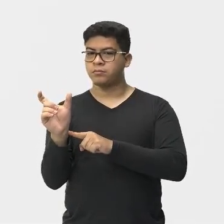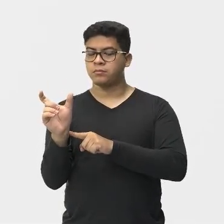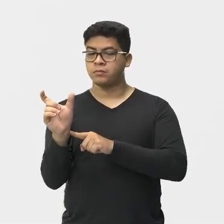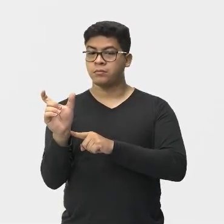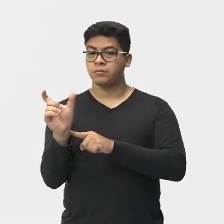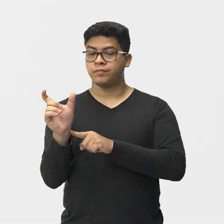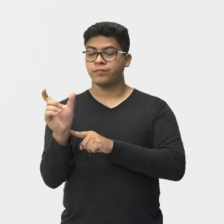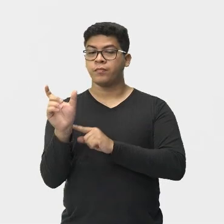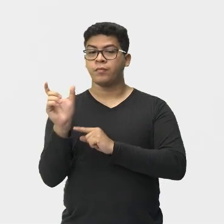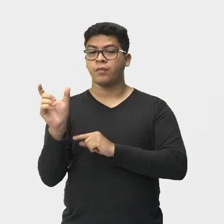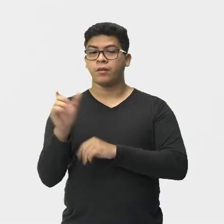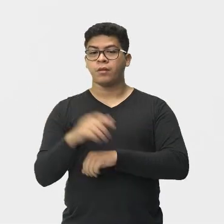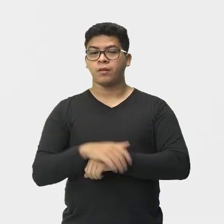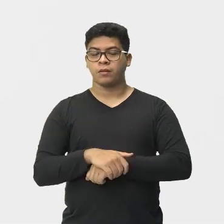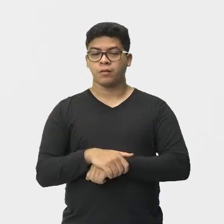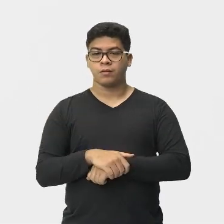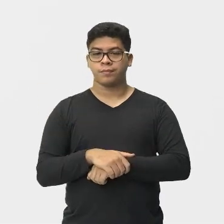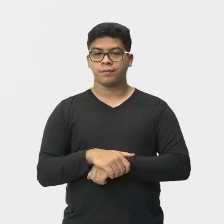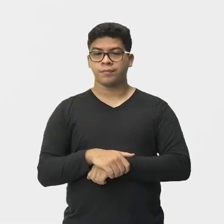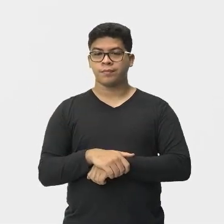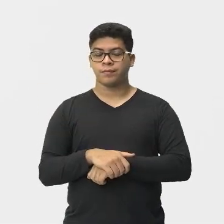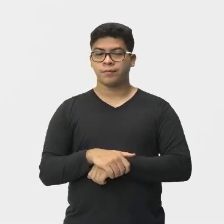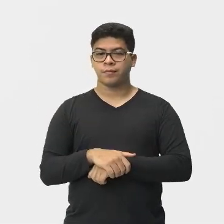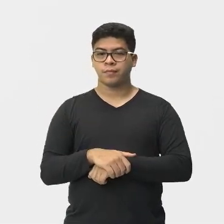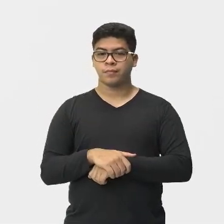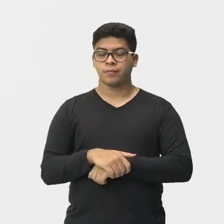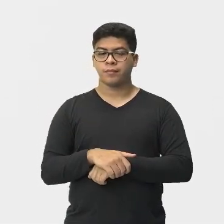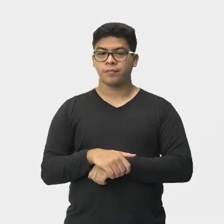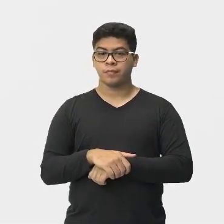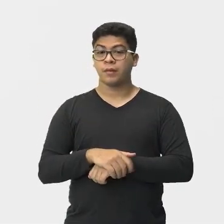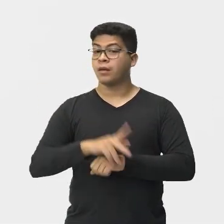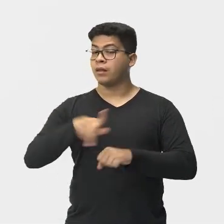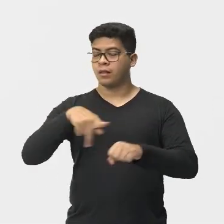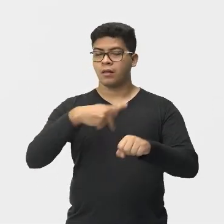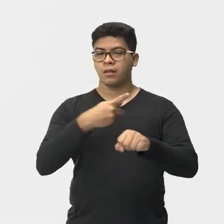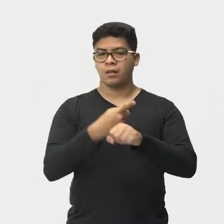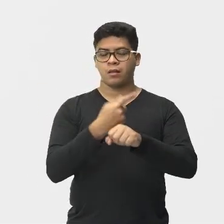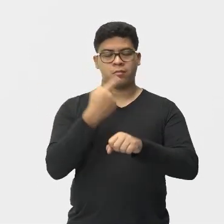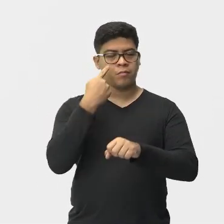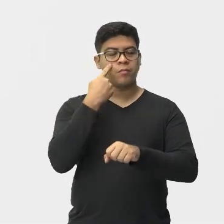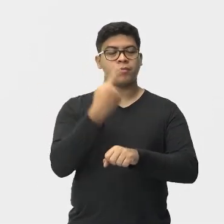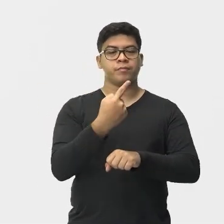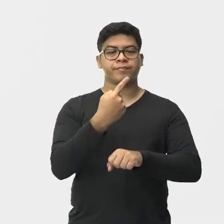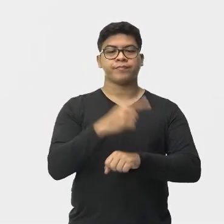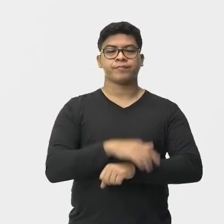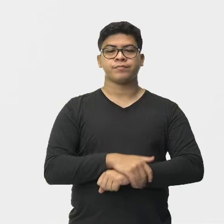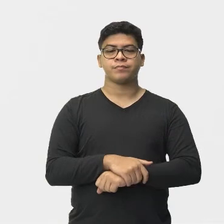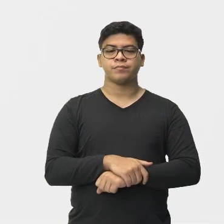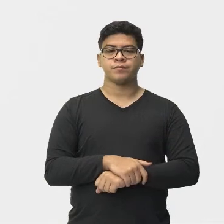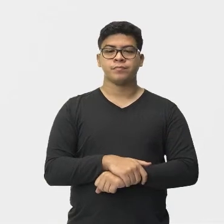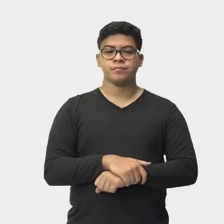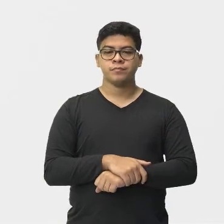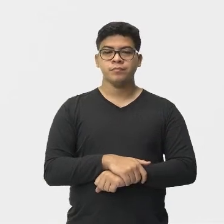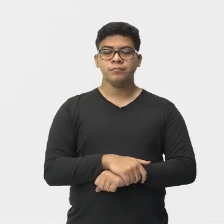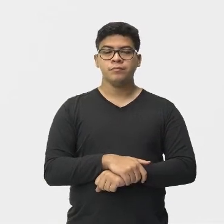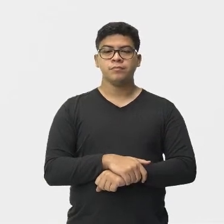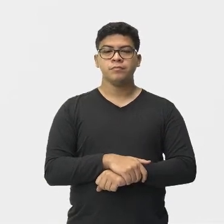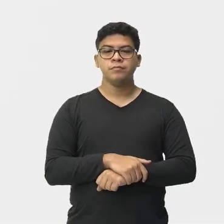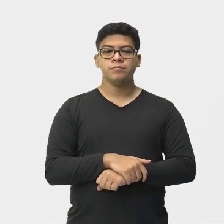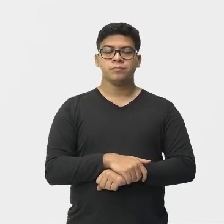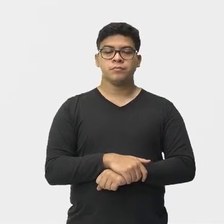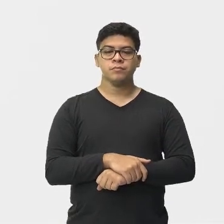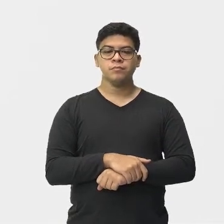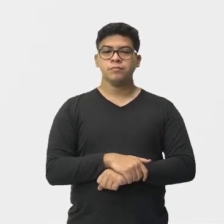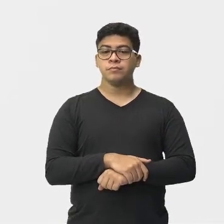madre, então aqui ficará le. E depois o objeto direto, que seria lo. Mas para